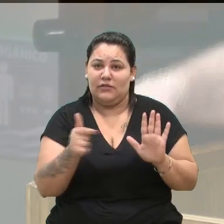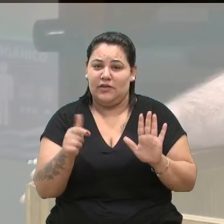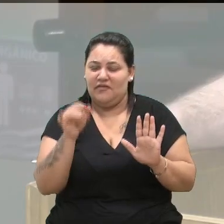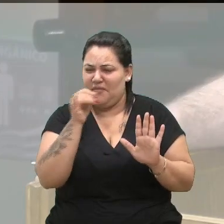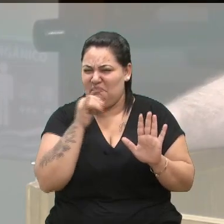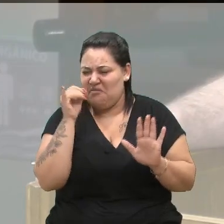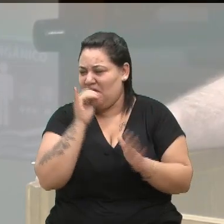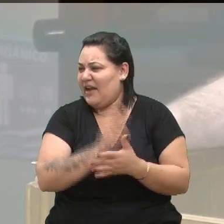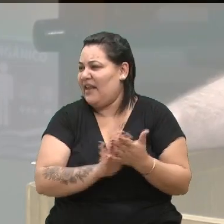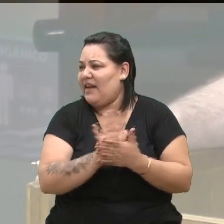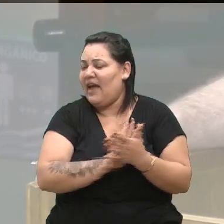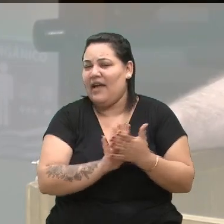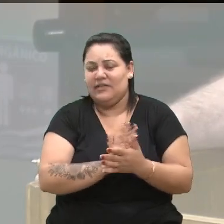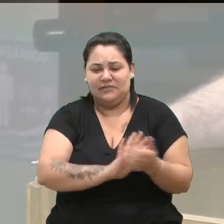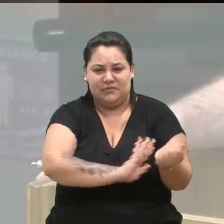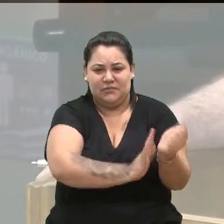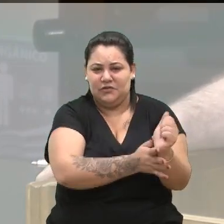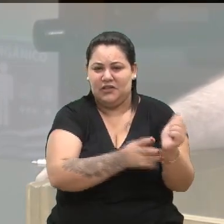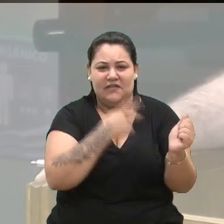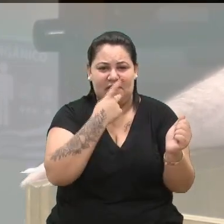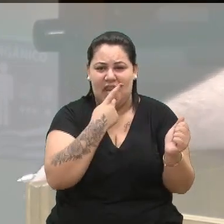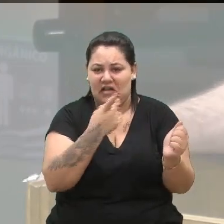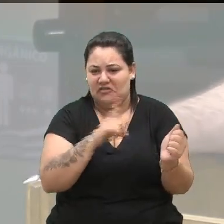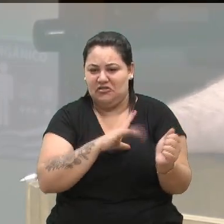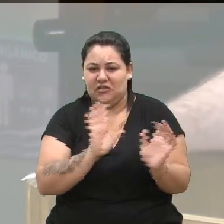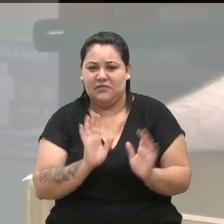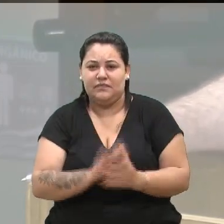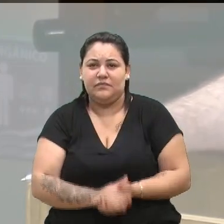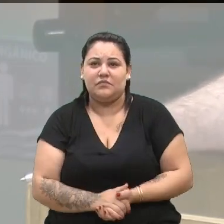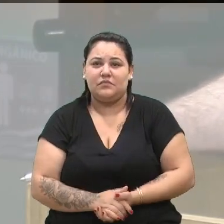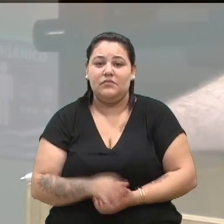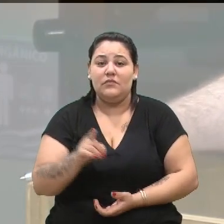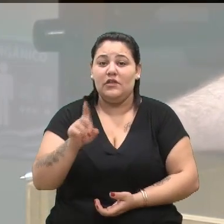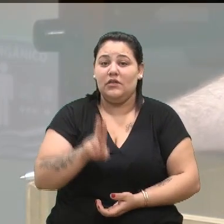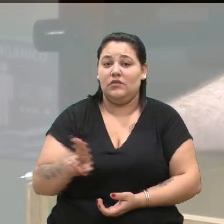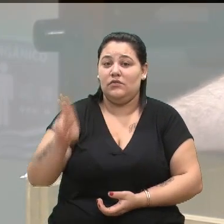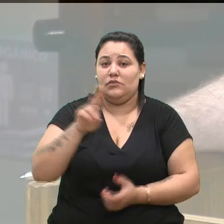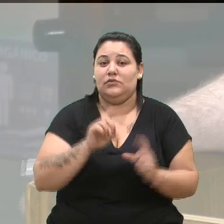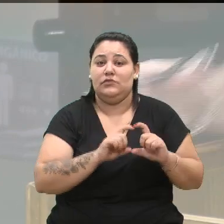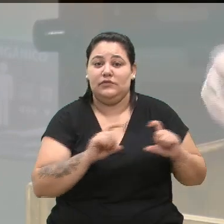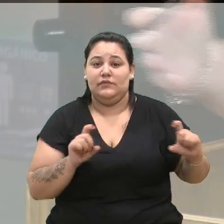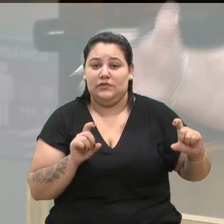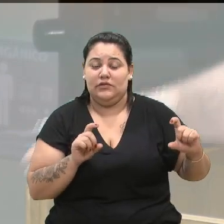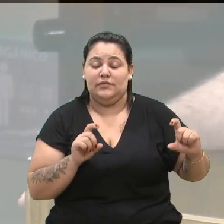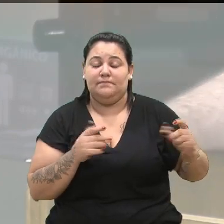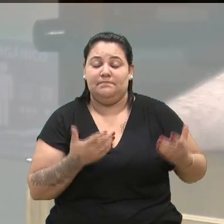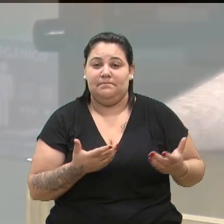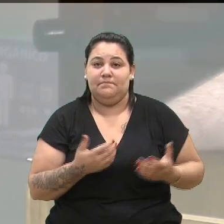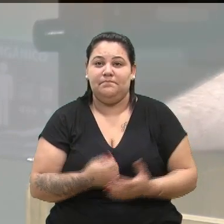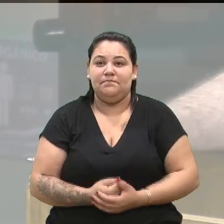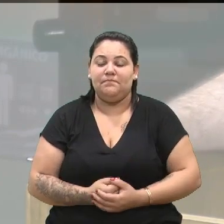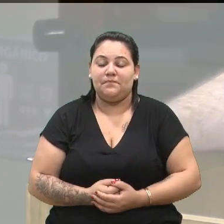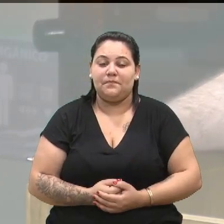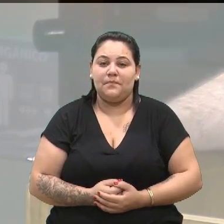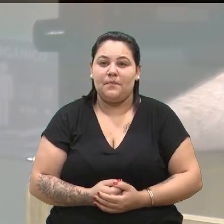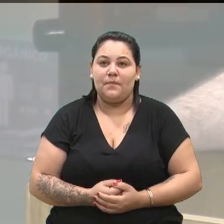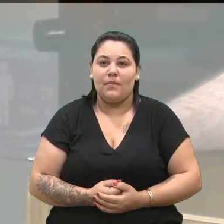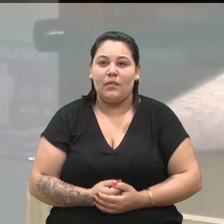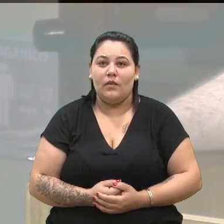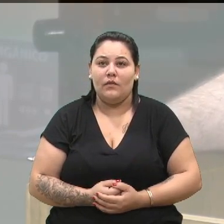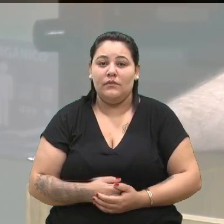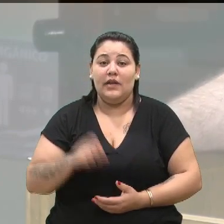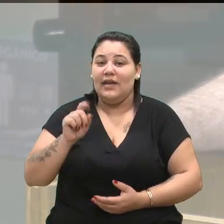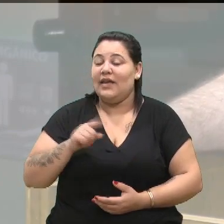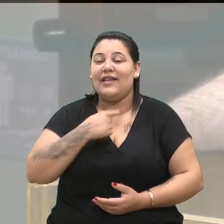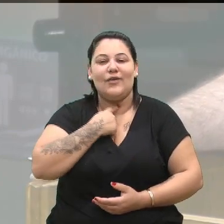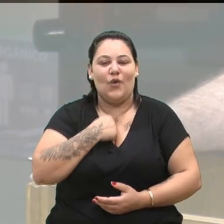situação de injúria racial que falaram, e ele usou da seguinte frase. Então aqui quero citar o Coronel Fioli. Quem não